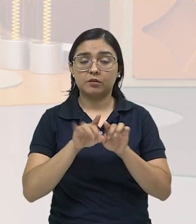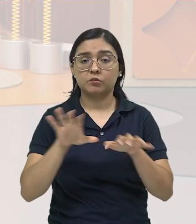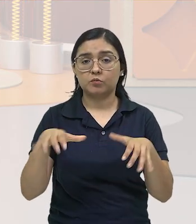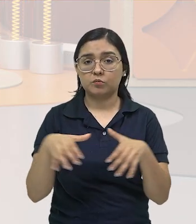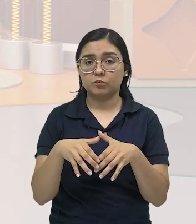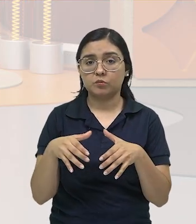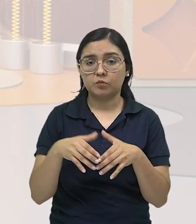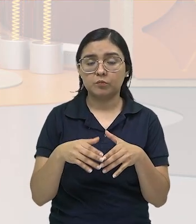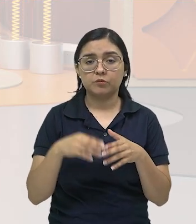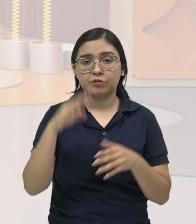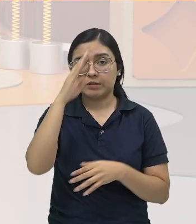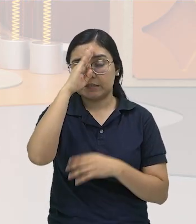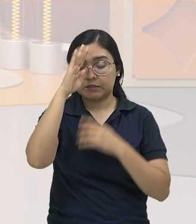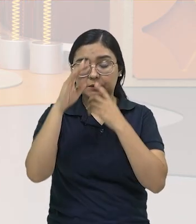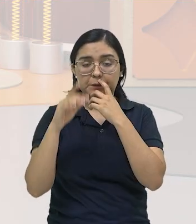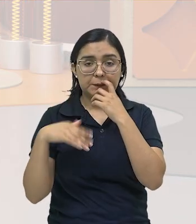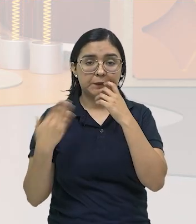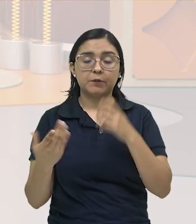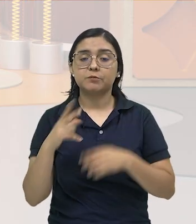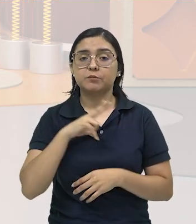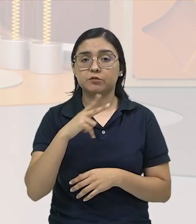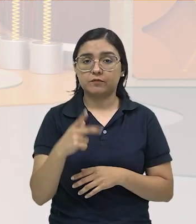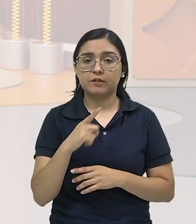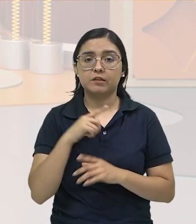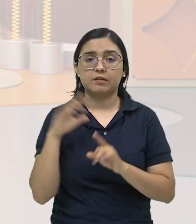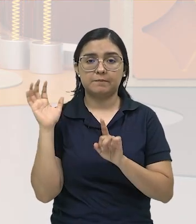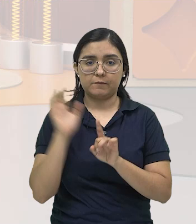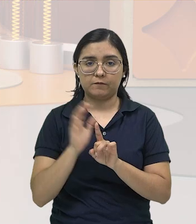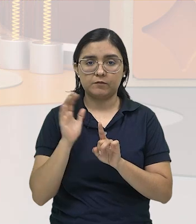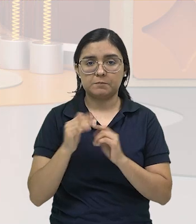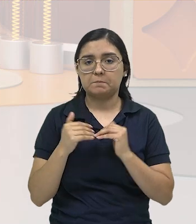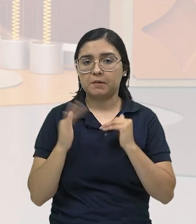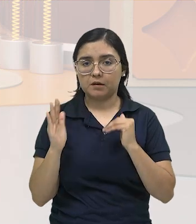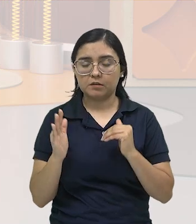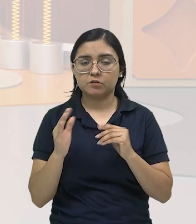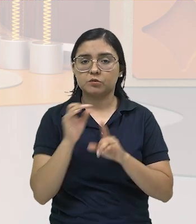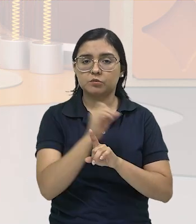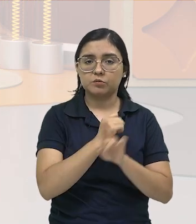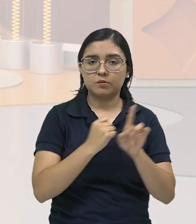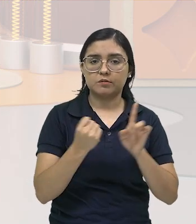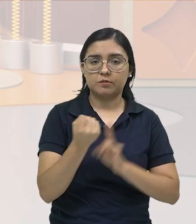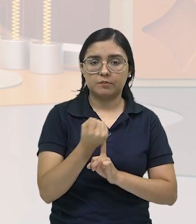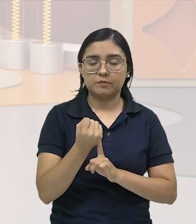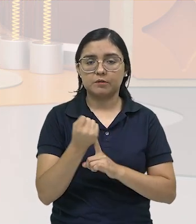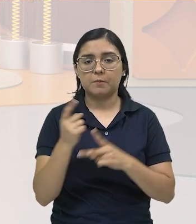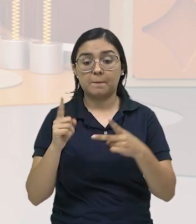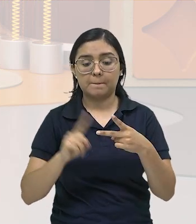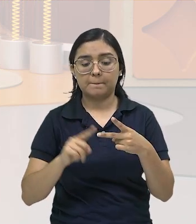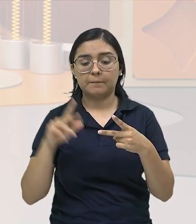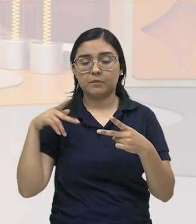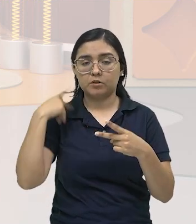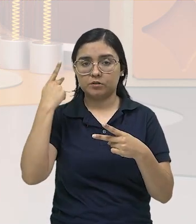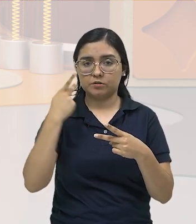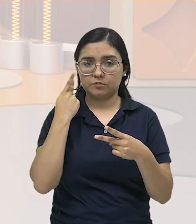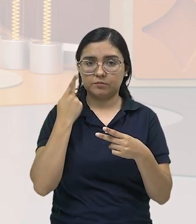Então, os portugueses vão ter uma influência muito maior, socialmente,